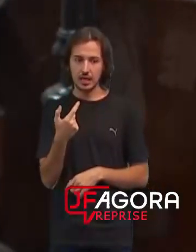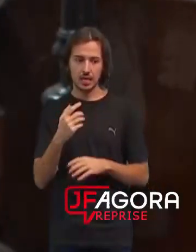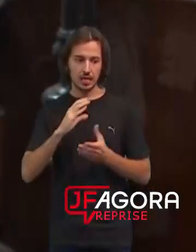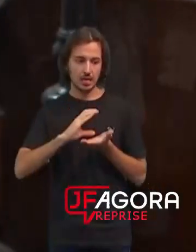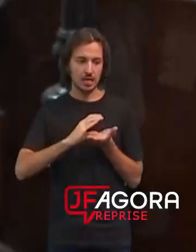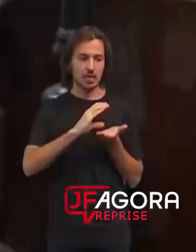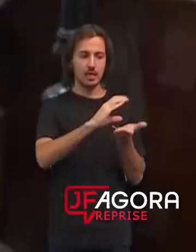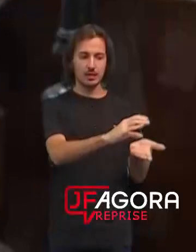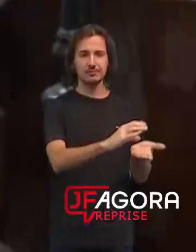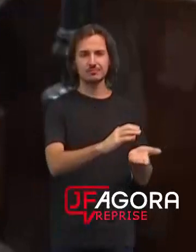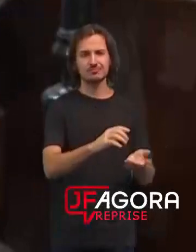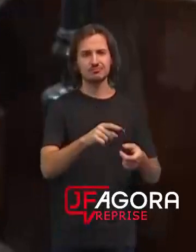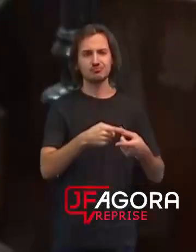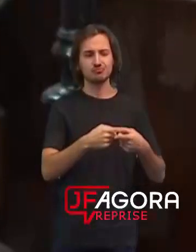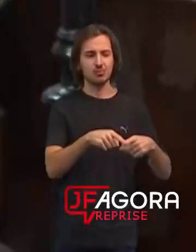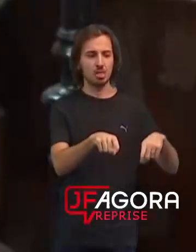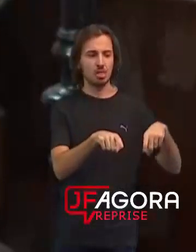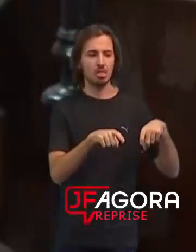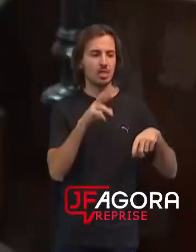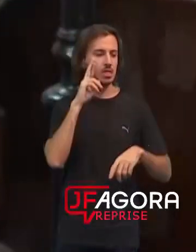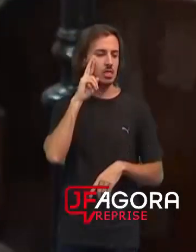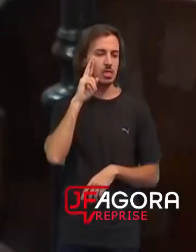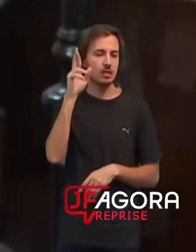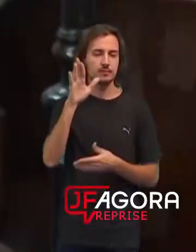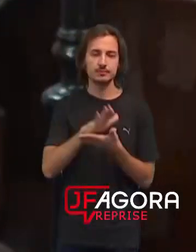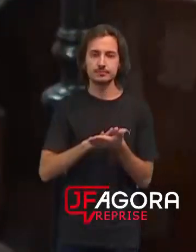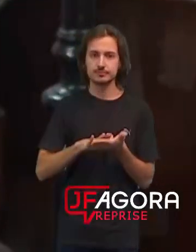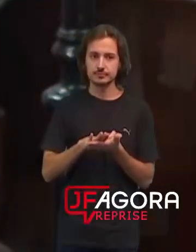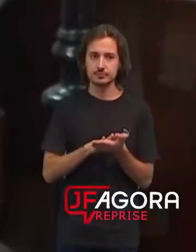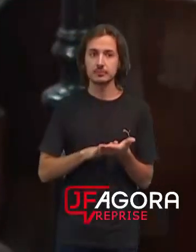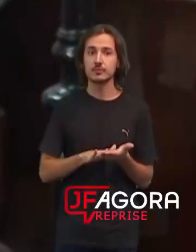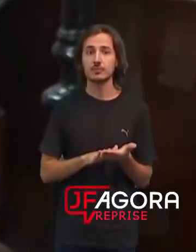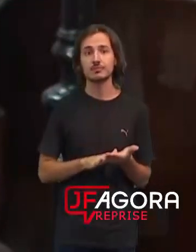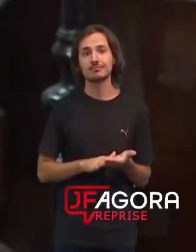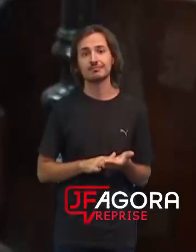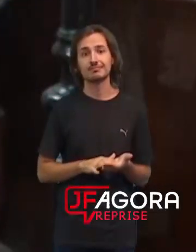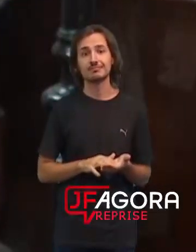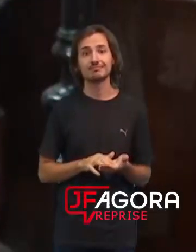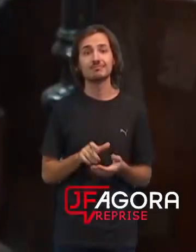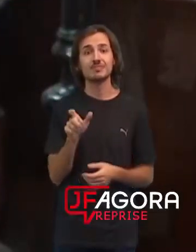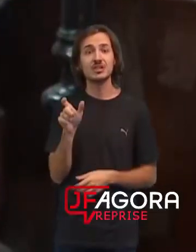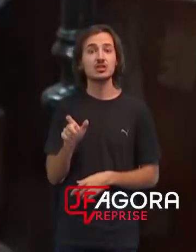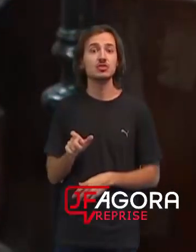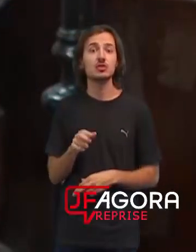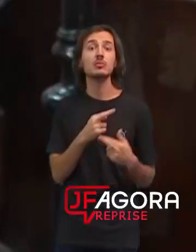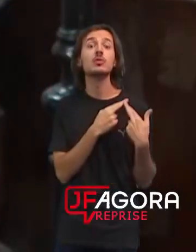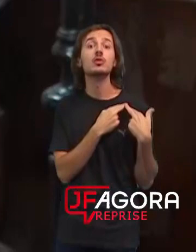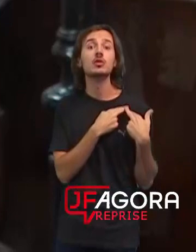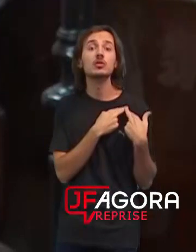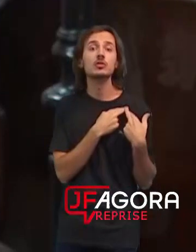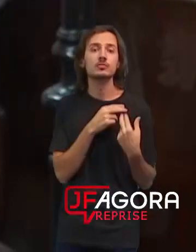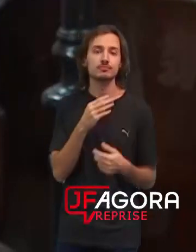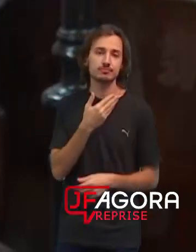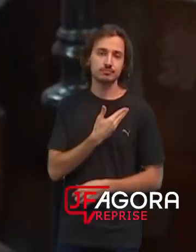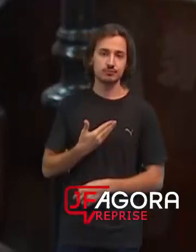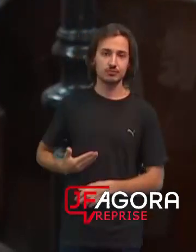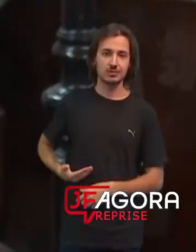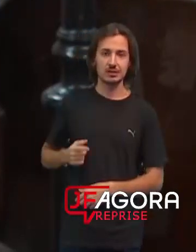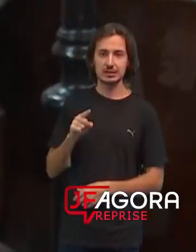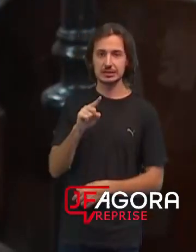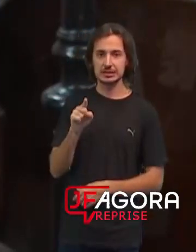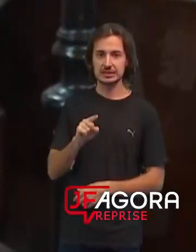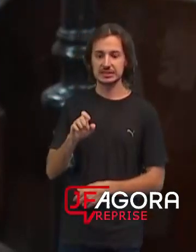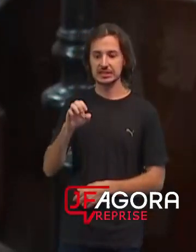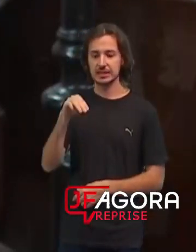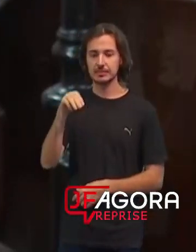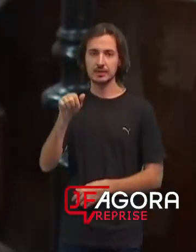terras improdutivas e que não tem dono, inclusive, foi o governador Romeu Zema, que colocou todo o aparato lá para reprimir